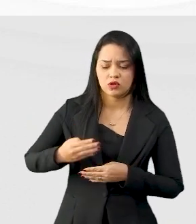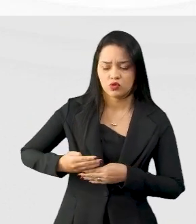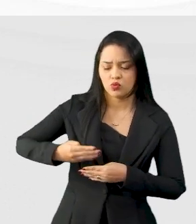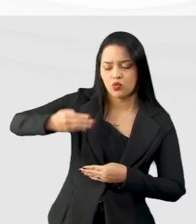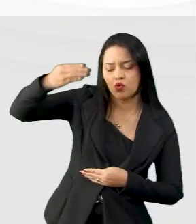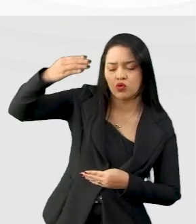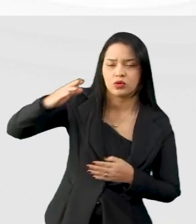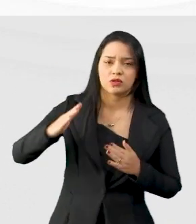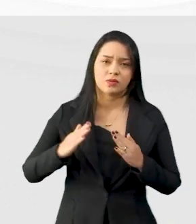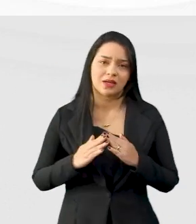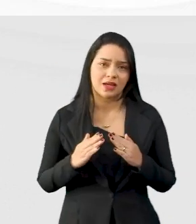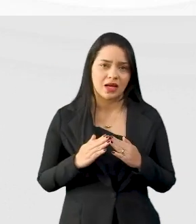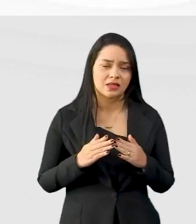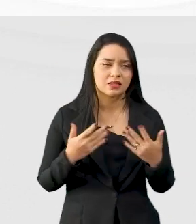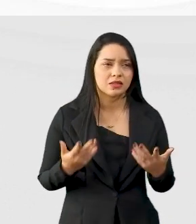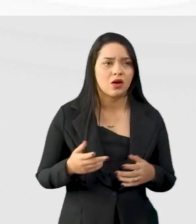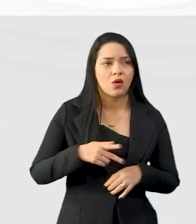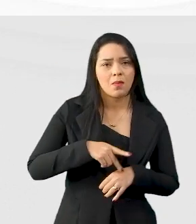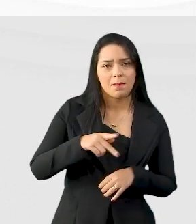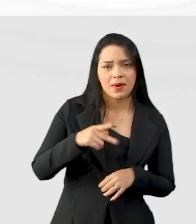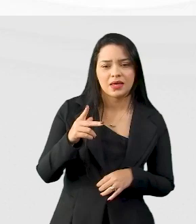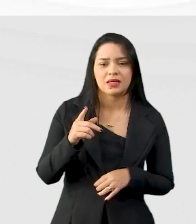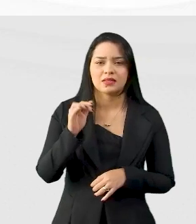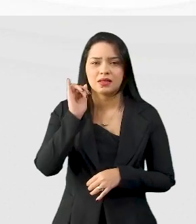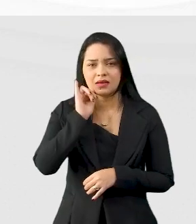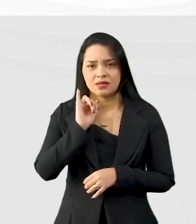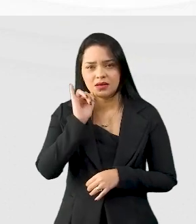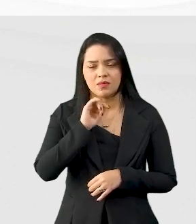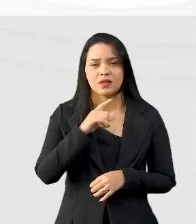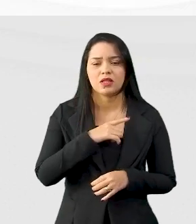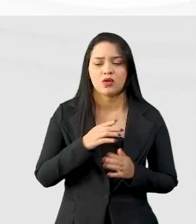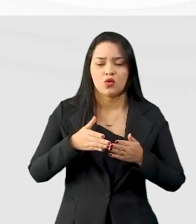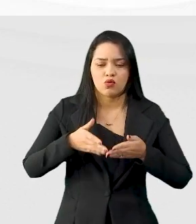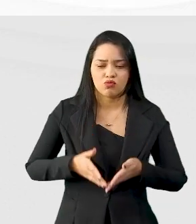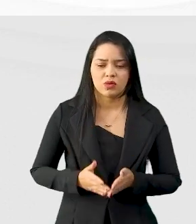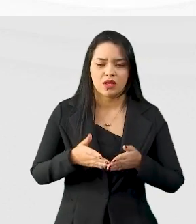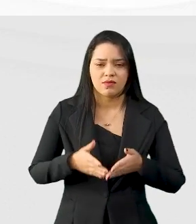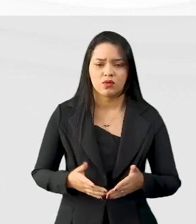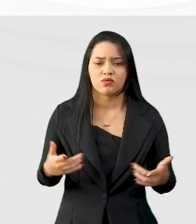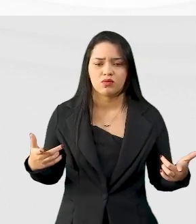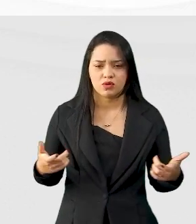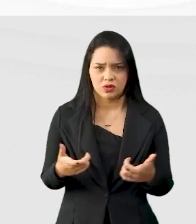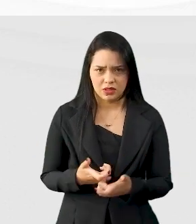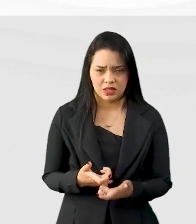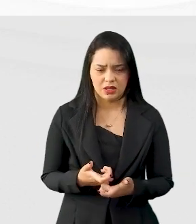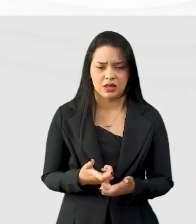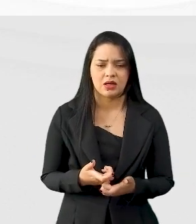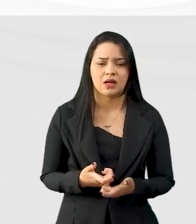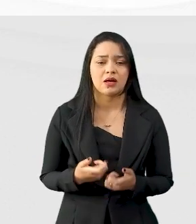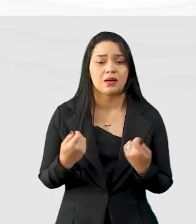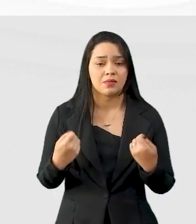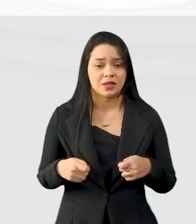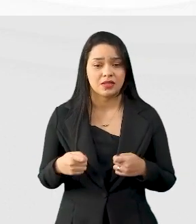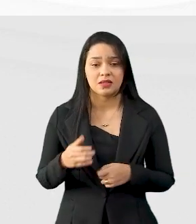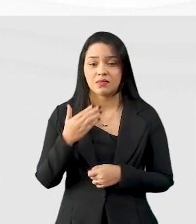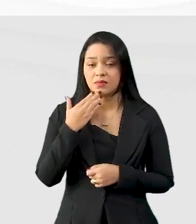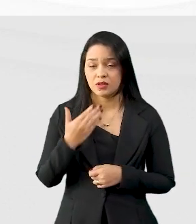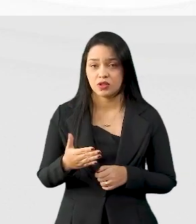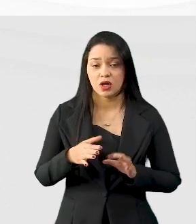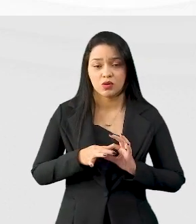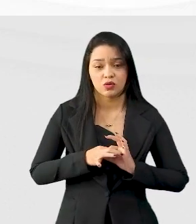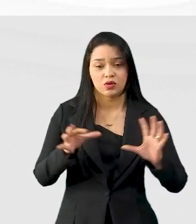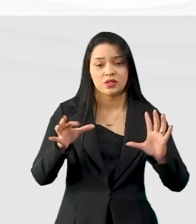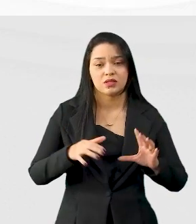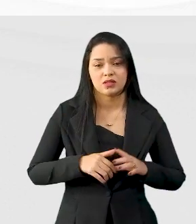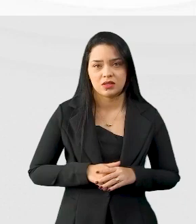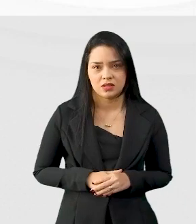casa. Então, por exemplo, um país que vem, por exemplo, com um navio de guerra, para ele entrar, por exemplo, no território nacional, ele precisa pedir autorização para entrar